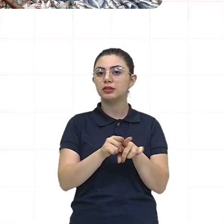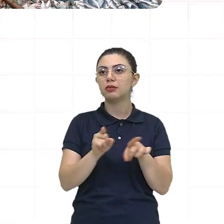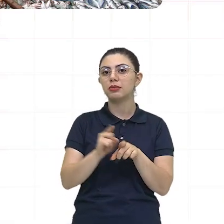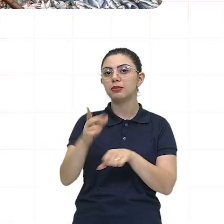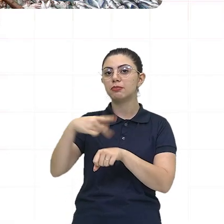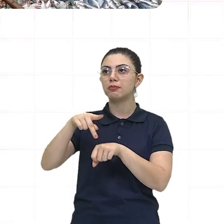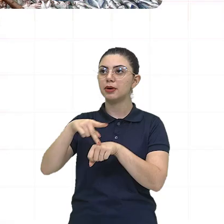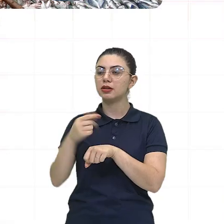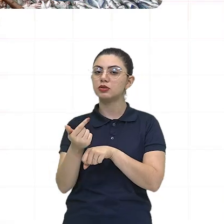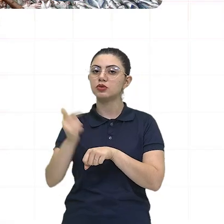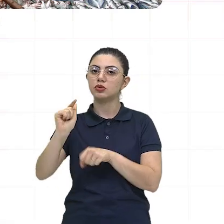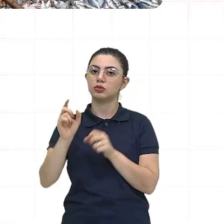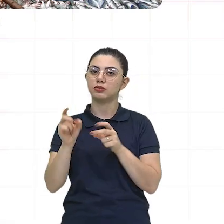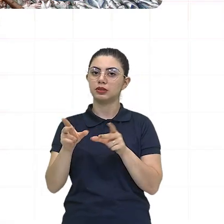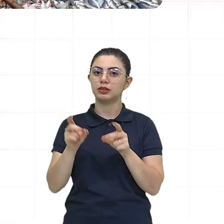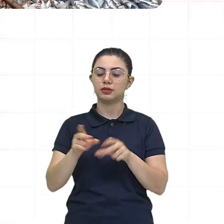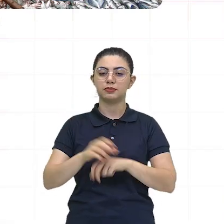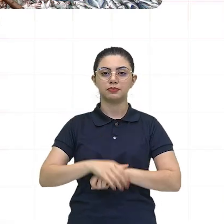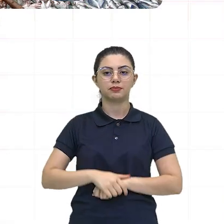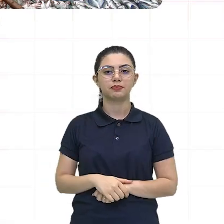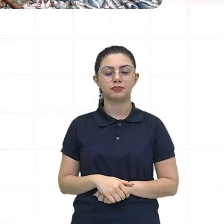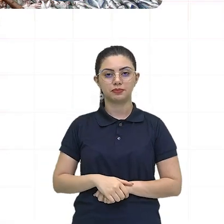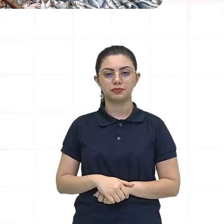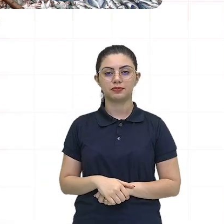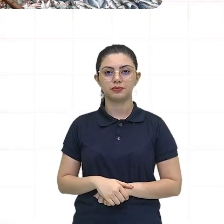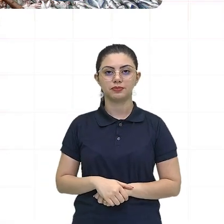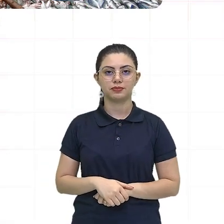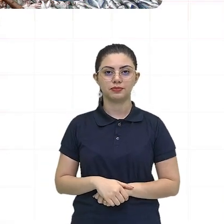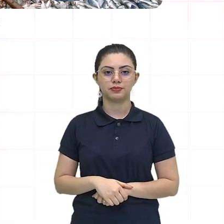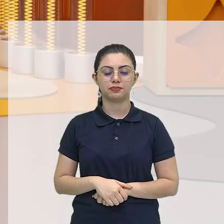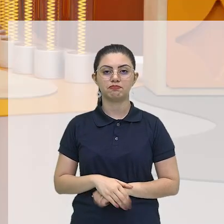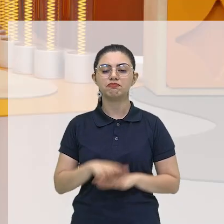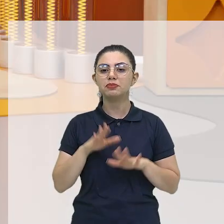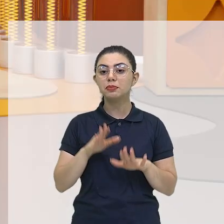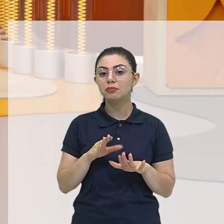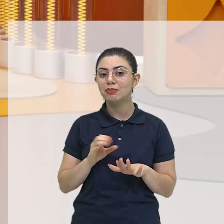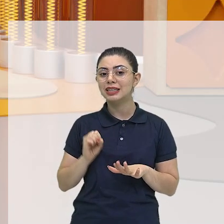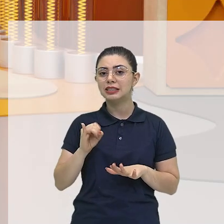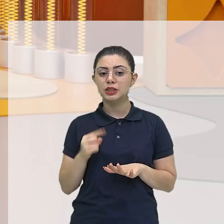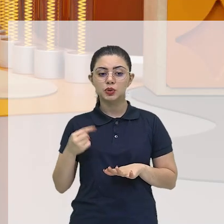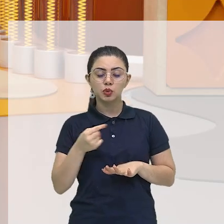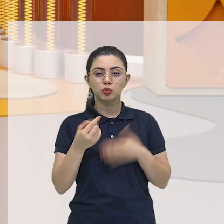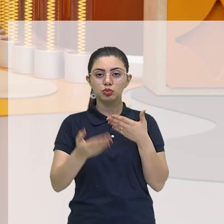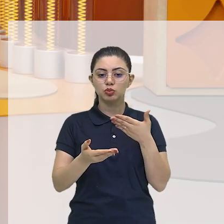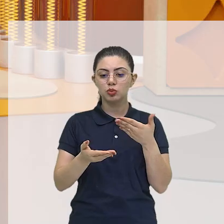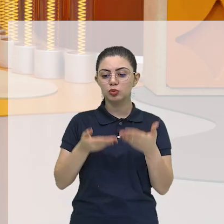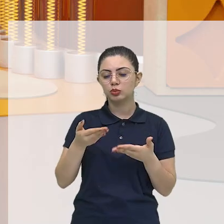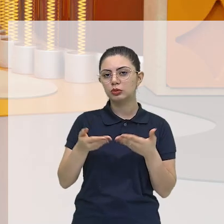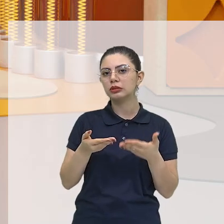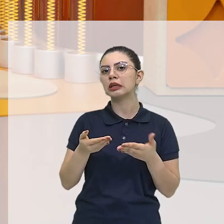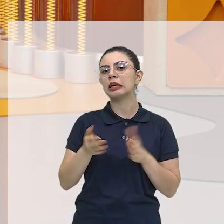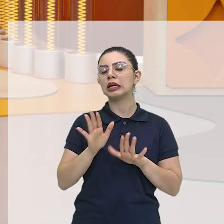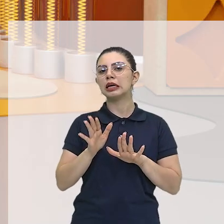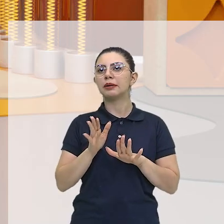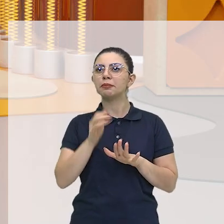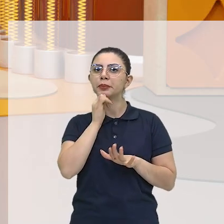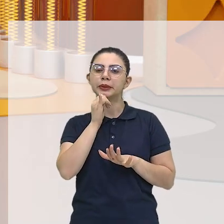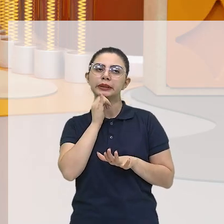a exportação, ok? Mas se não tiver um cuidado, né, pode ser